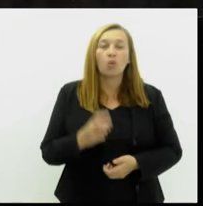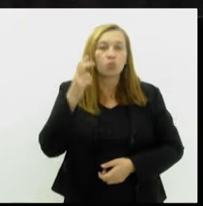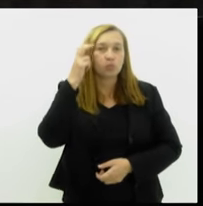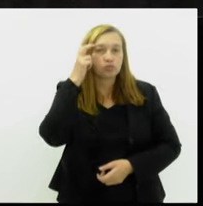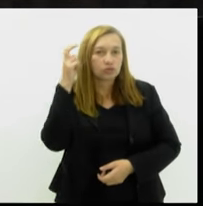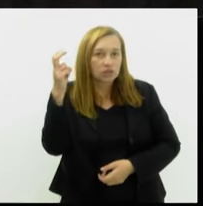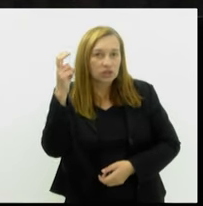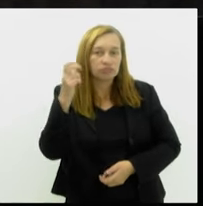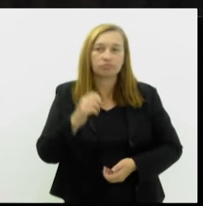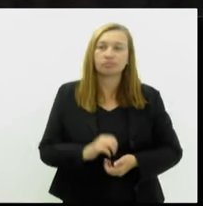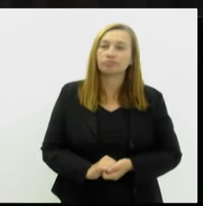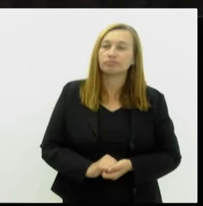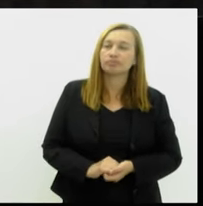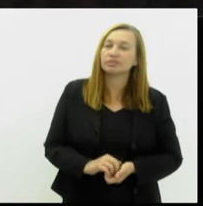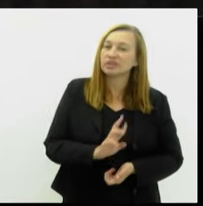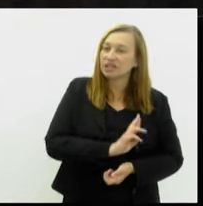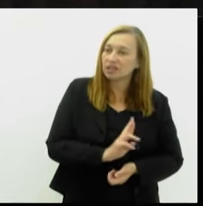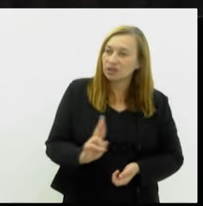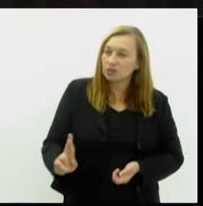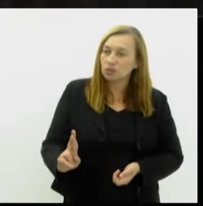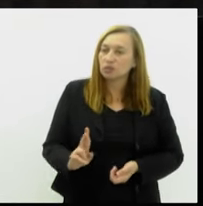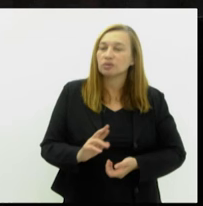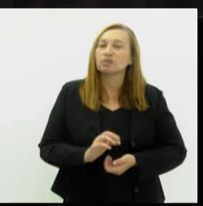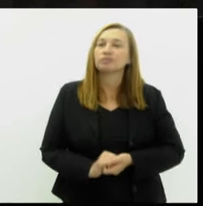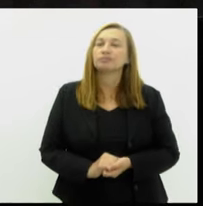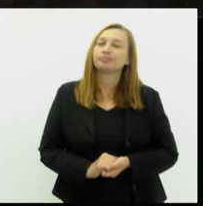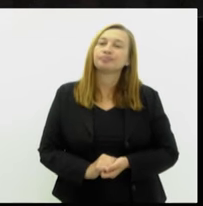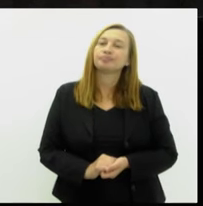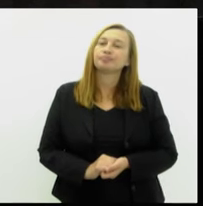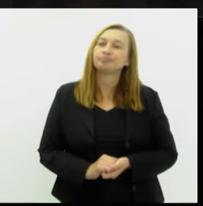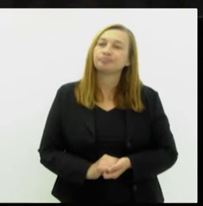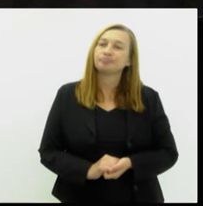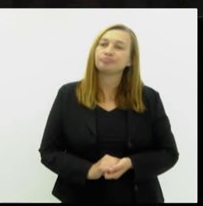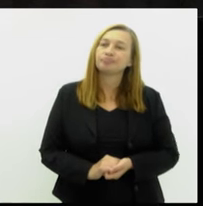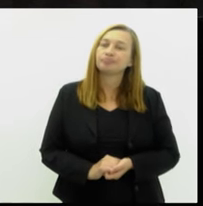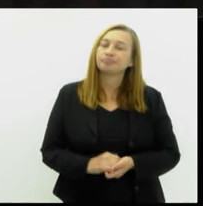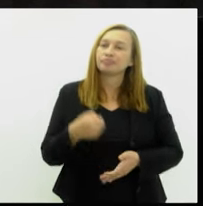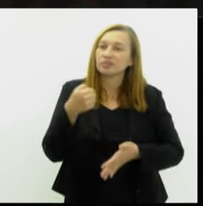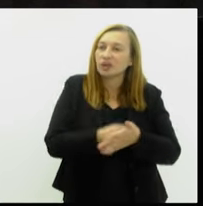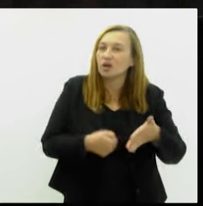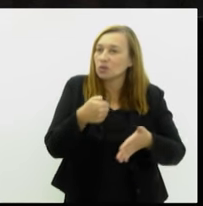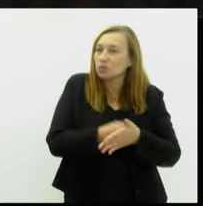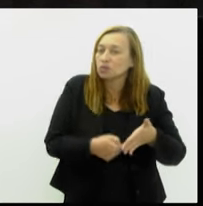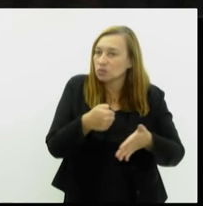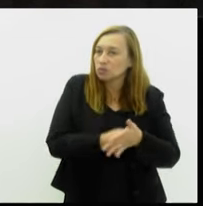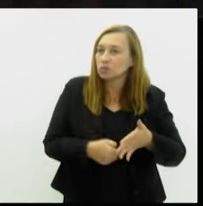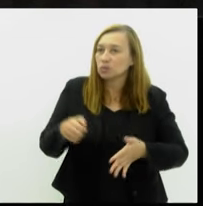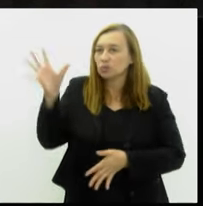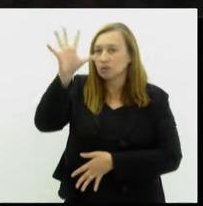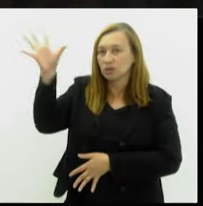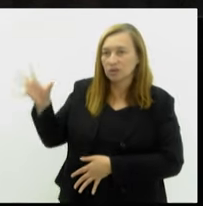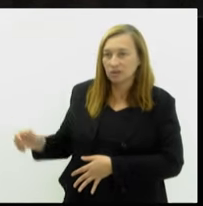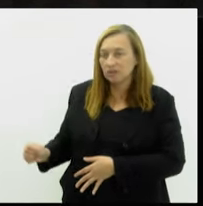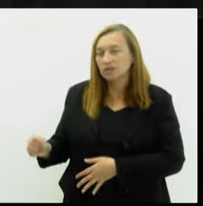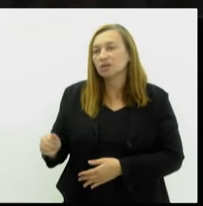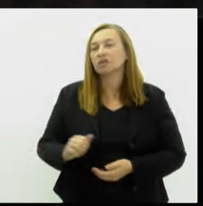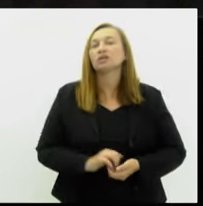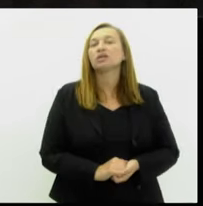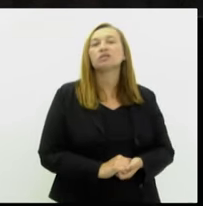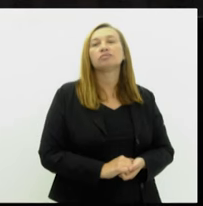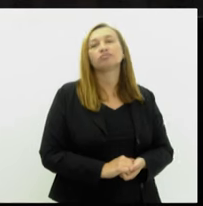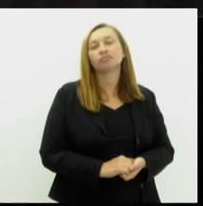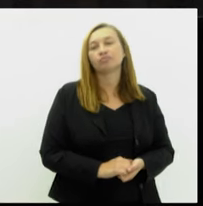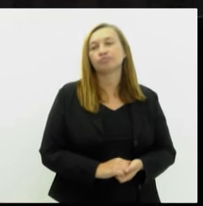culturais e religiosos, quer seja na luta dos nossos afrodescendentes, quer